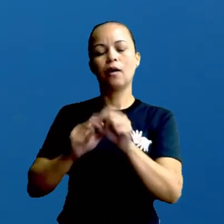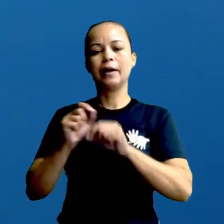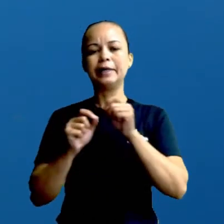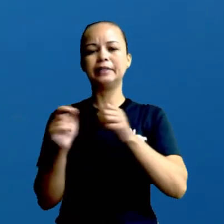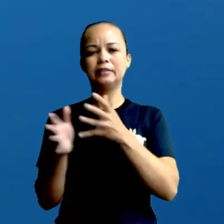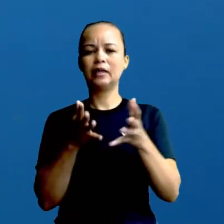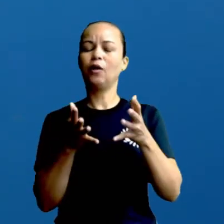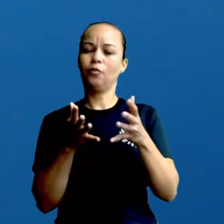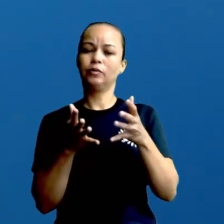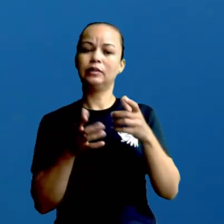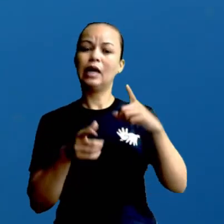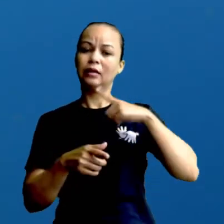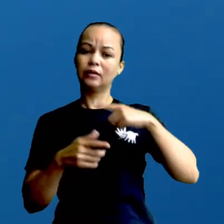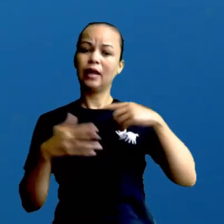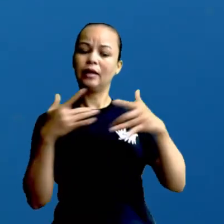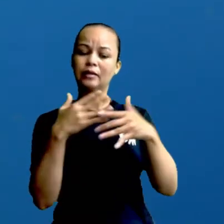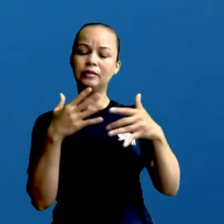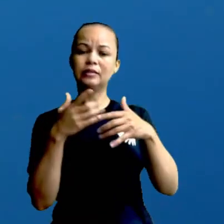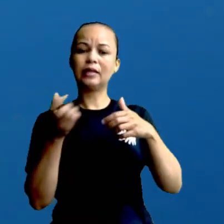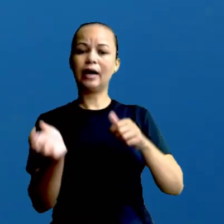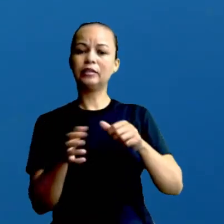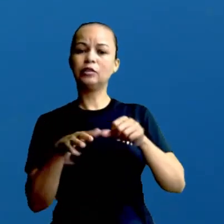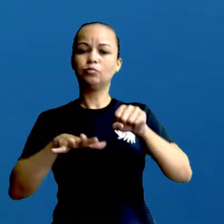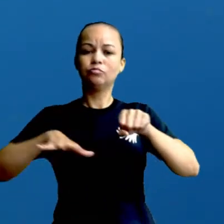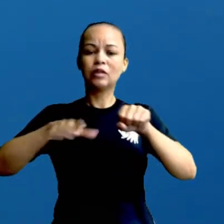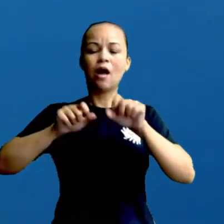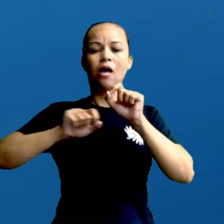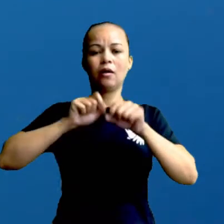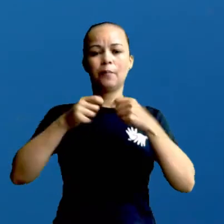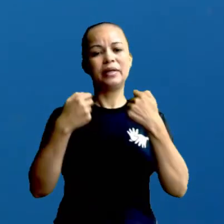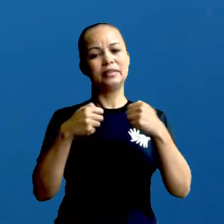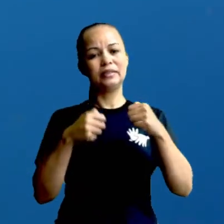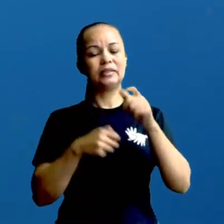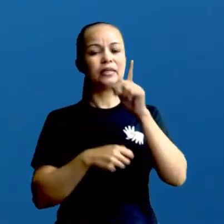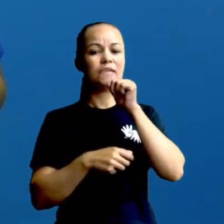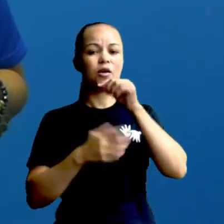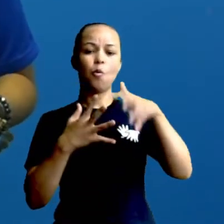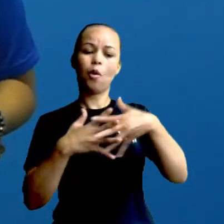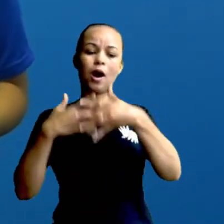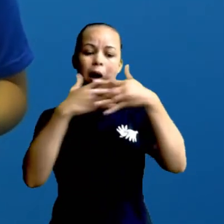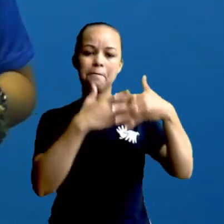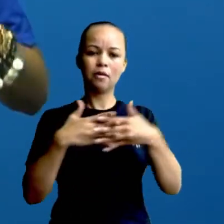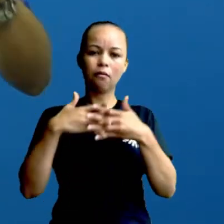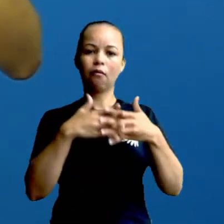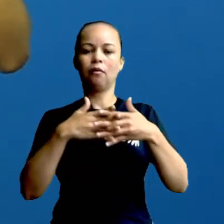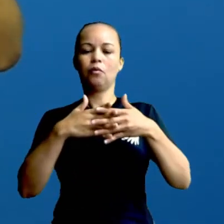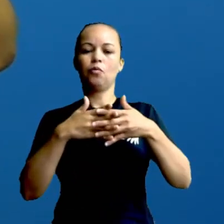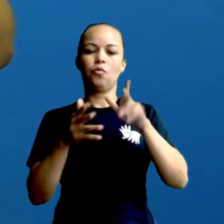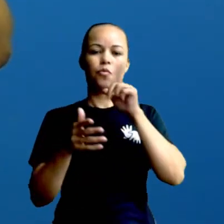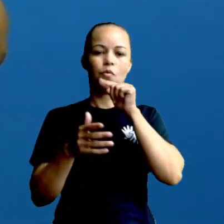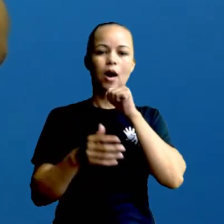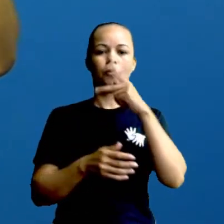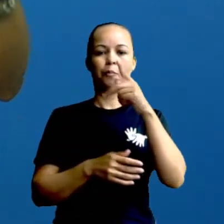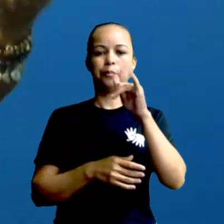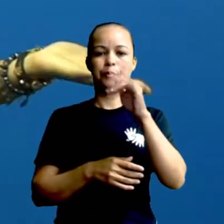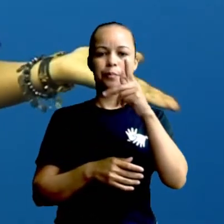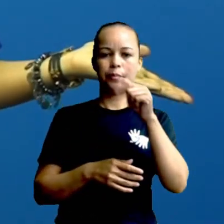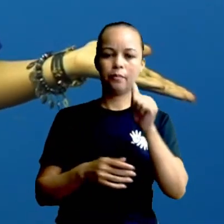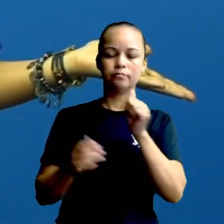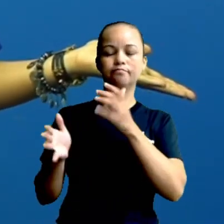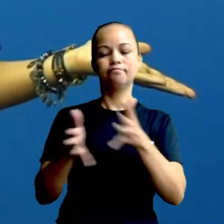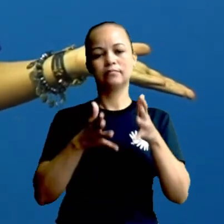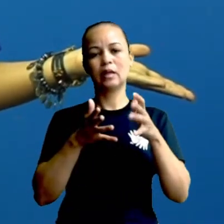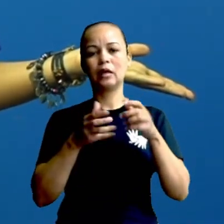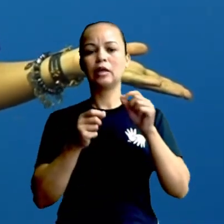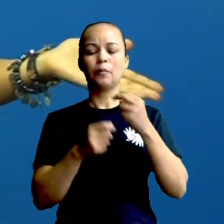de carros-pipas, porque não tem um abastecimento de água. Então a gente também tem que ter essa noção e essa consciência que a gente